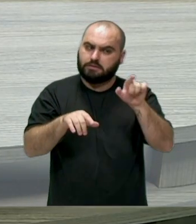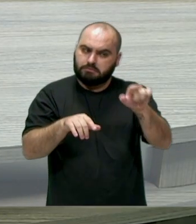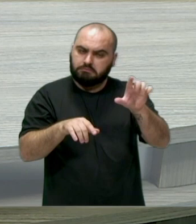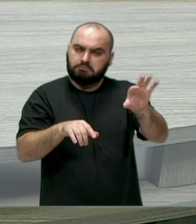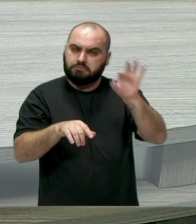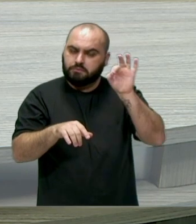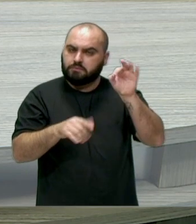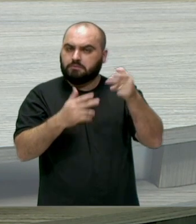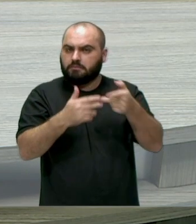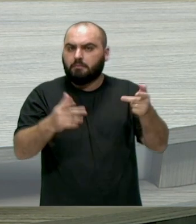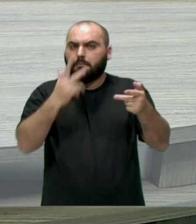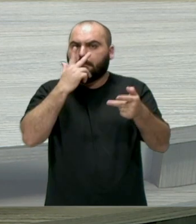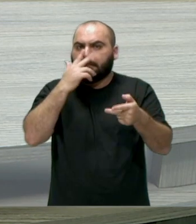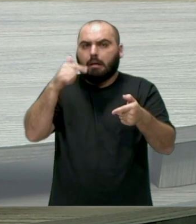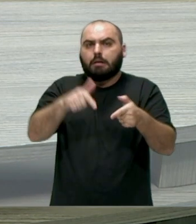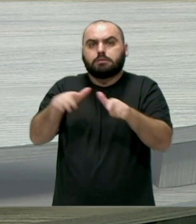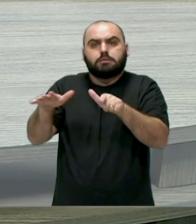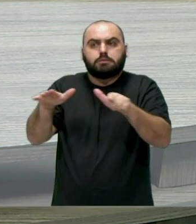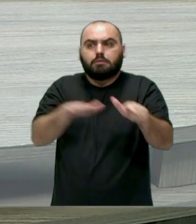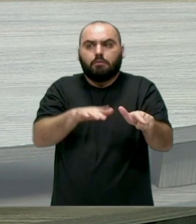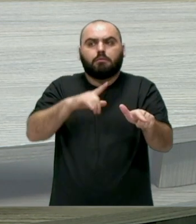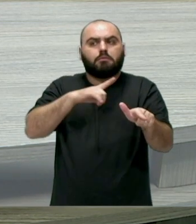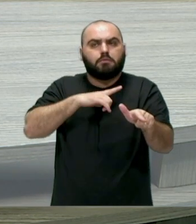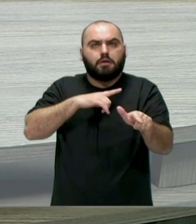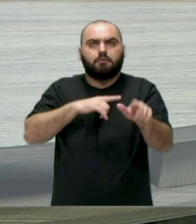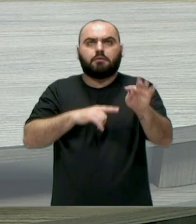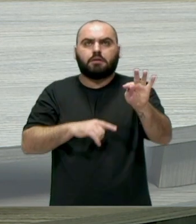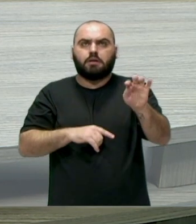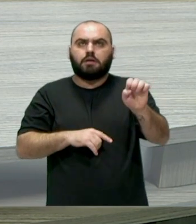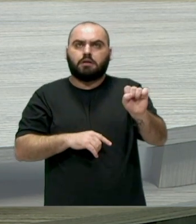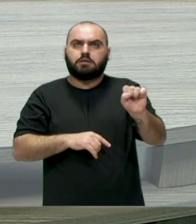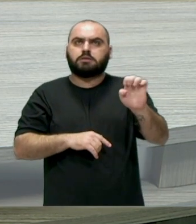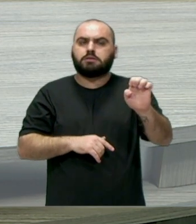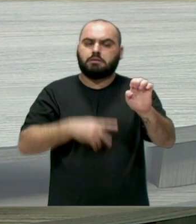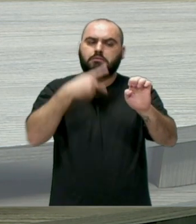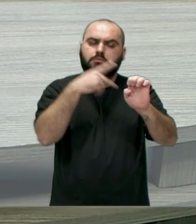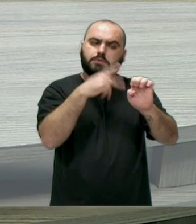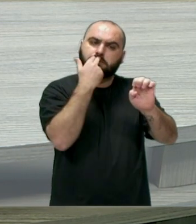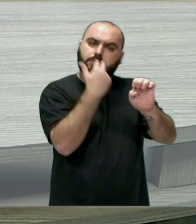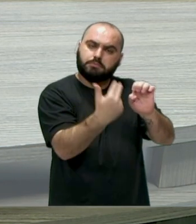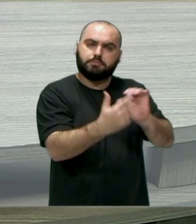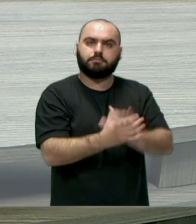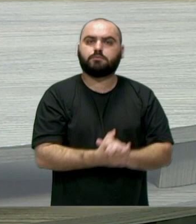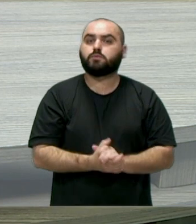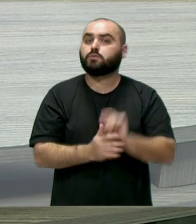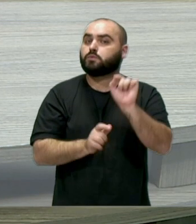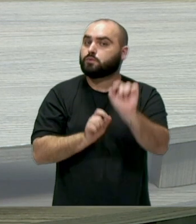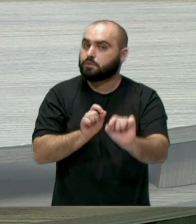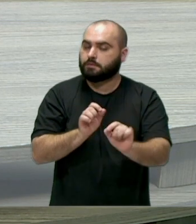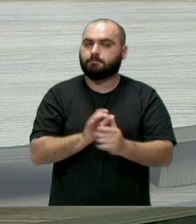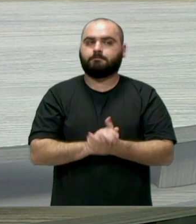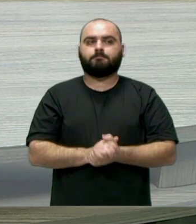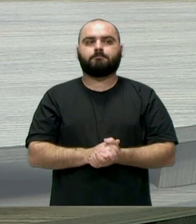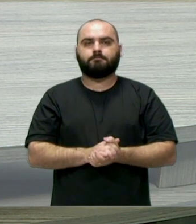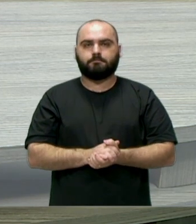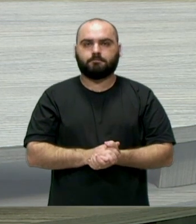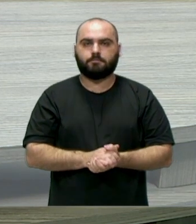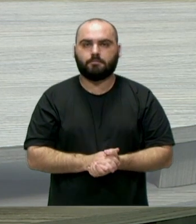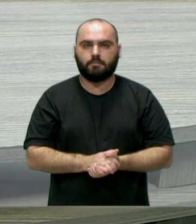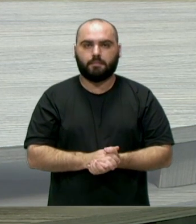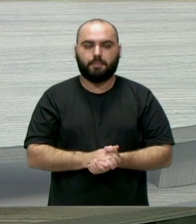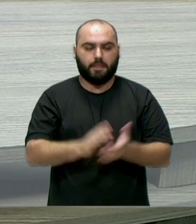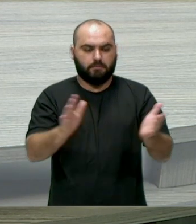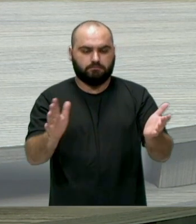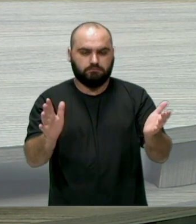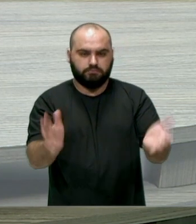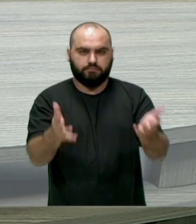Eu acho que essa semana ainda vi uma campanha do TSE nesse sentido para que o incentivo